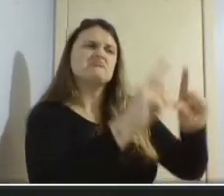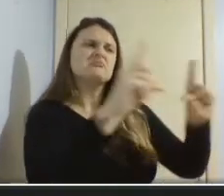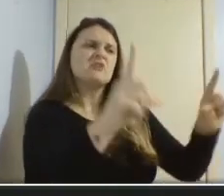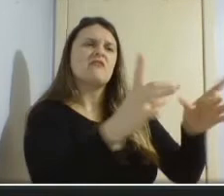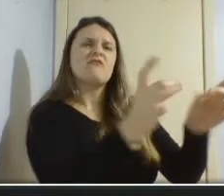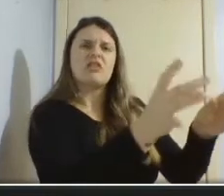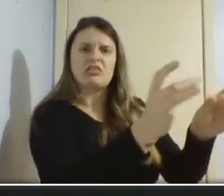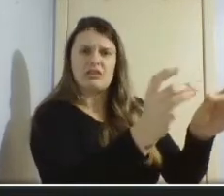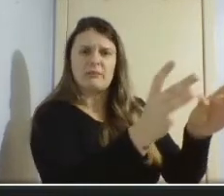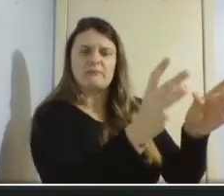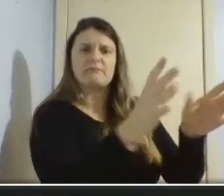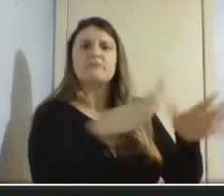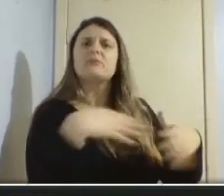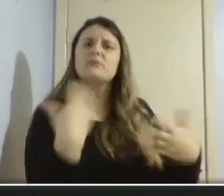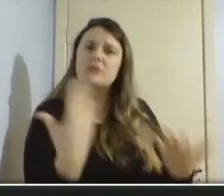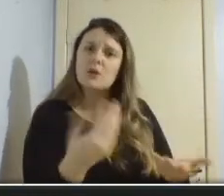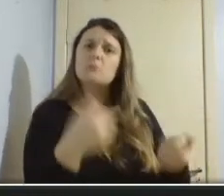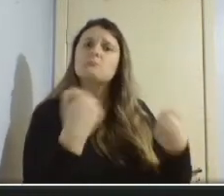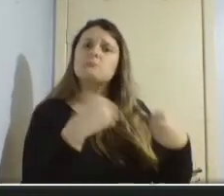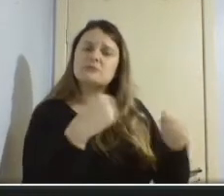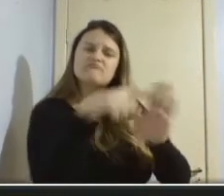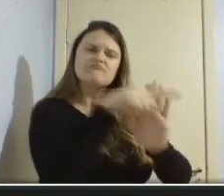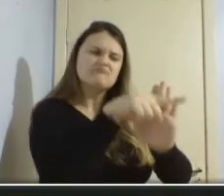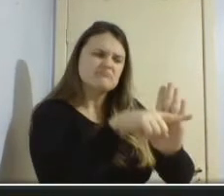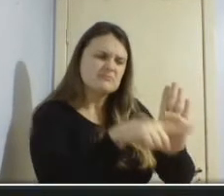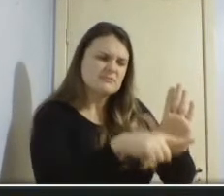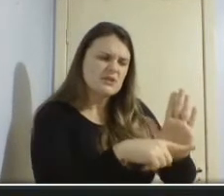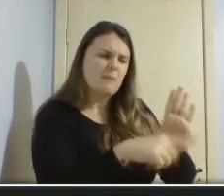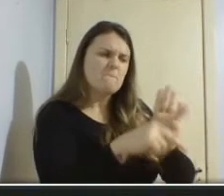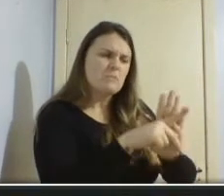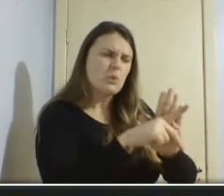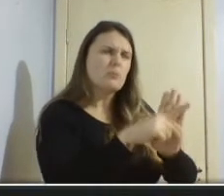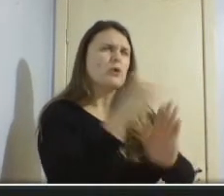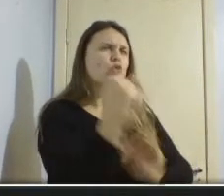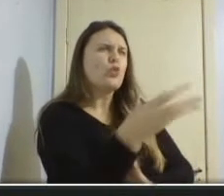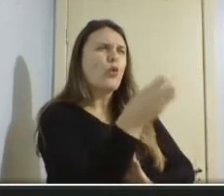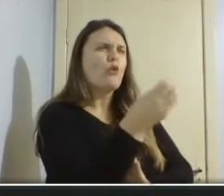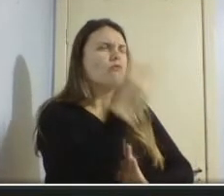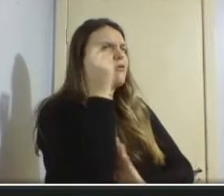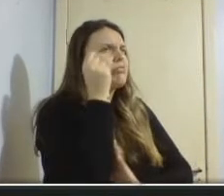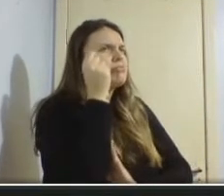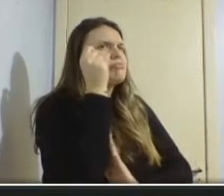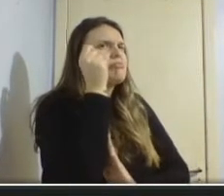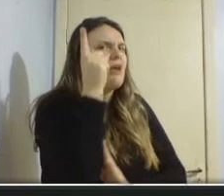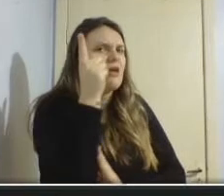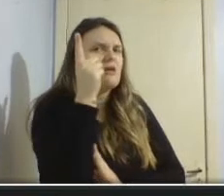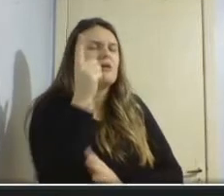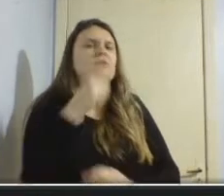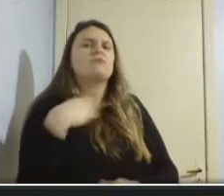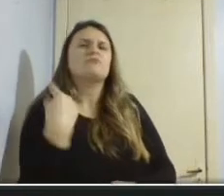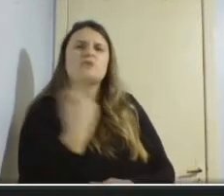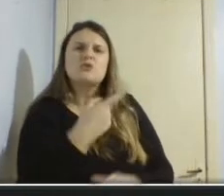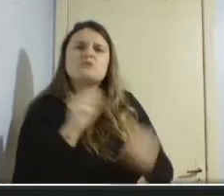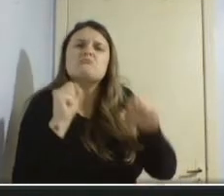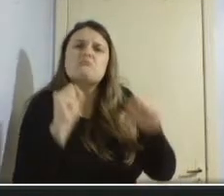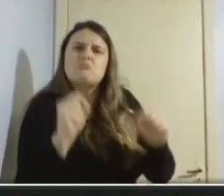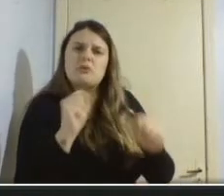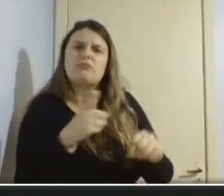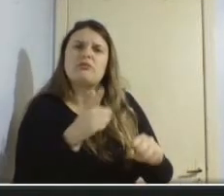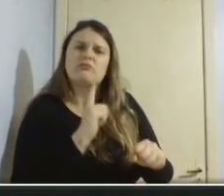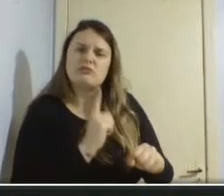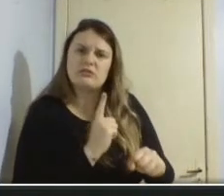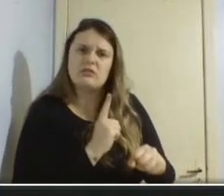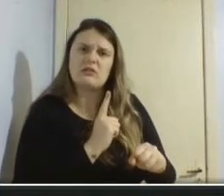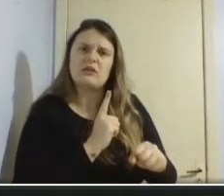tecnológica, pautados numa agenda de inovação, né? E para podermos ter um ecossistema tão ativo,